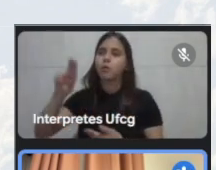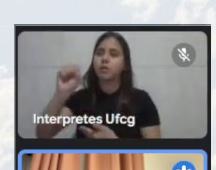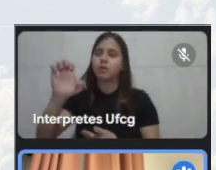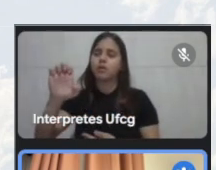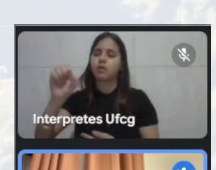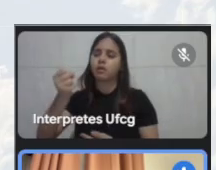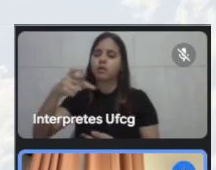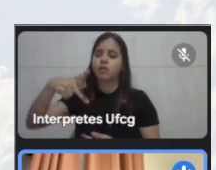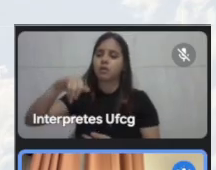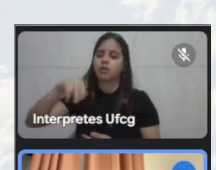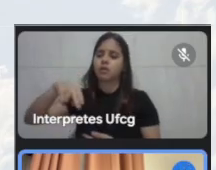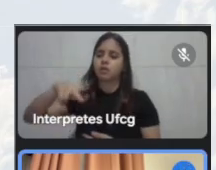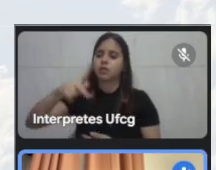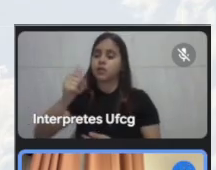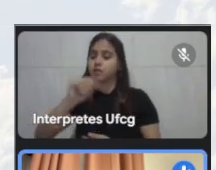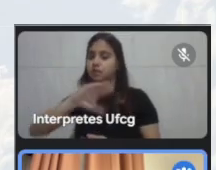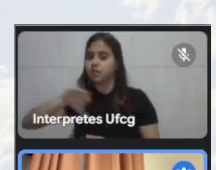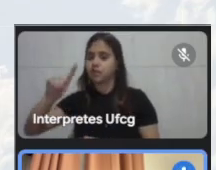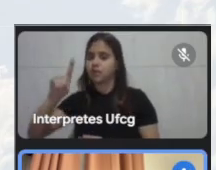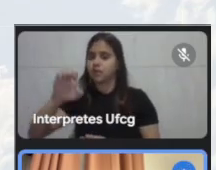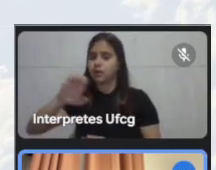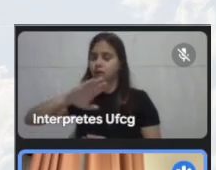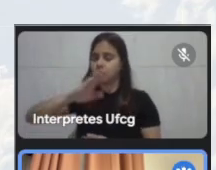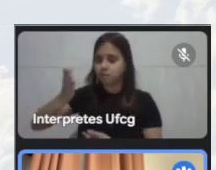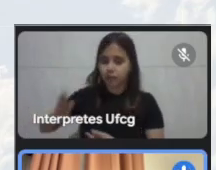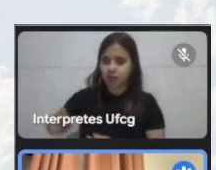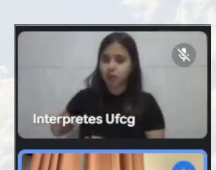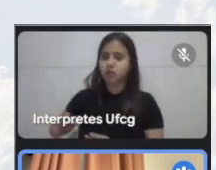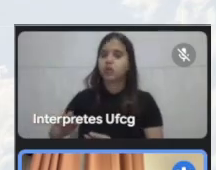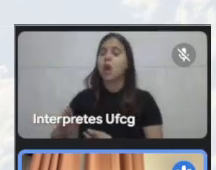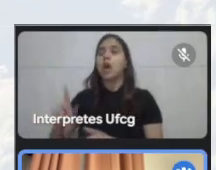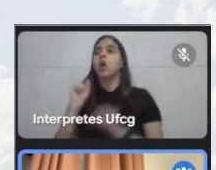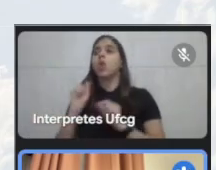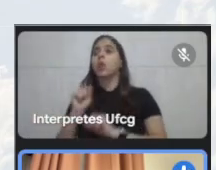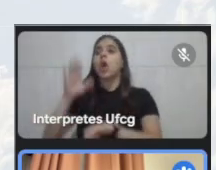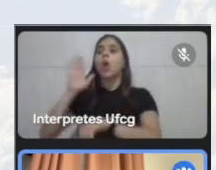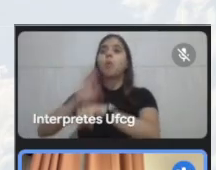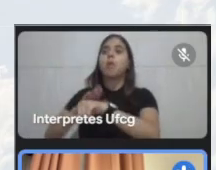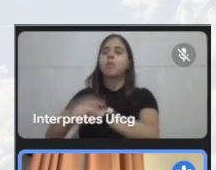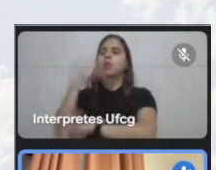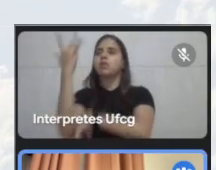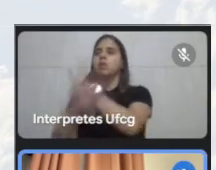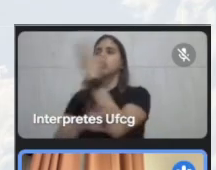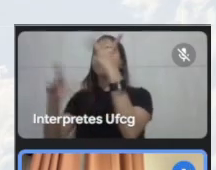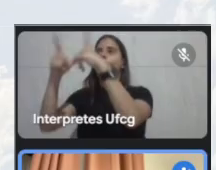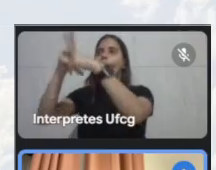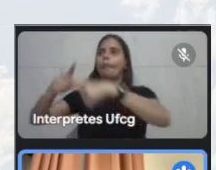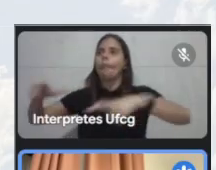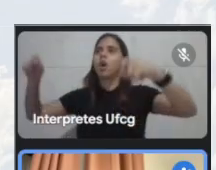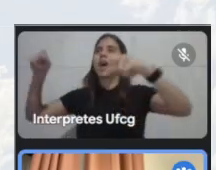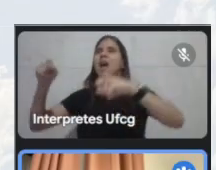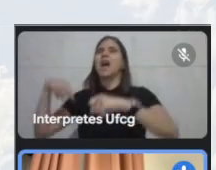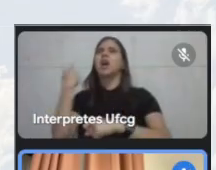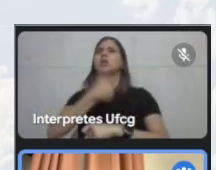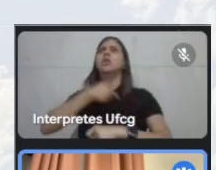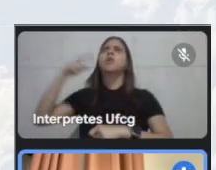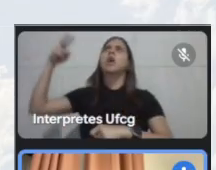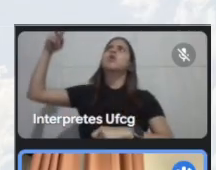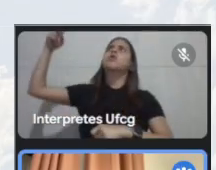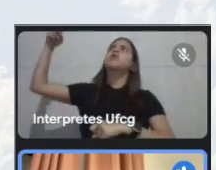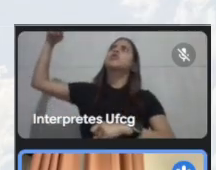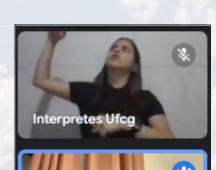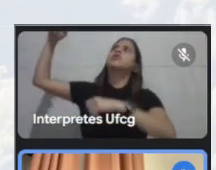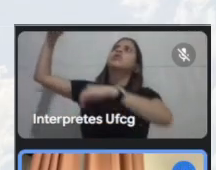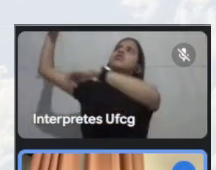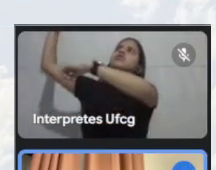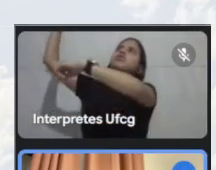sendo degradada, desmatada. Então, ela cria justamente toda aquela zona que, quando você vê de cima, parece uma espinha de peixe. E ela vai preenchendo até ficar